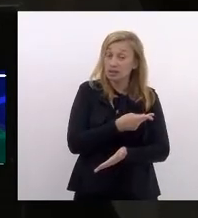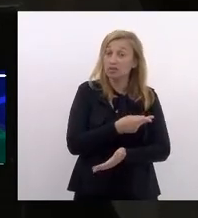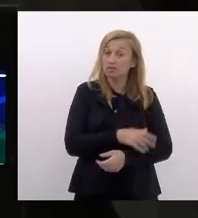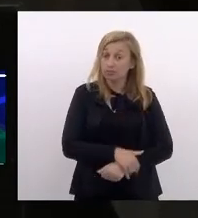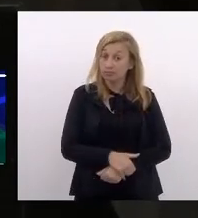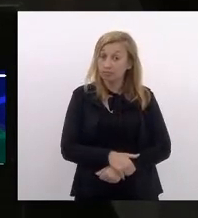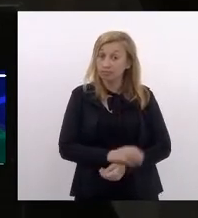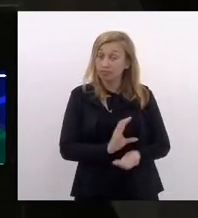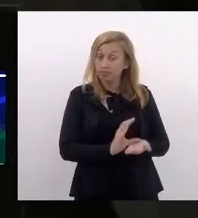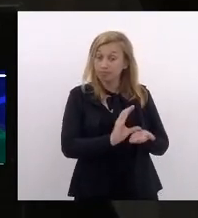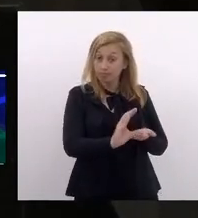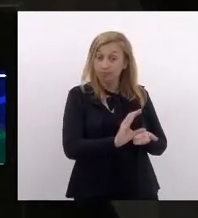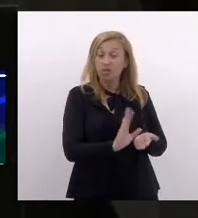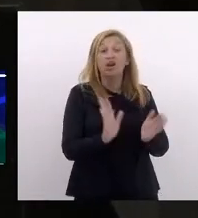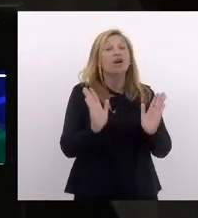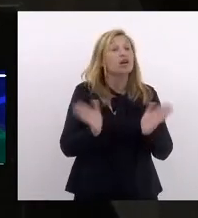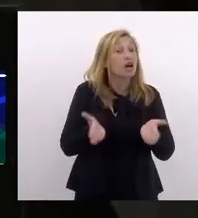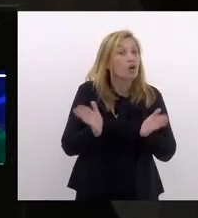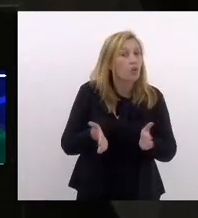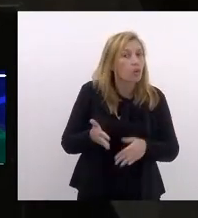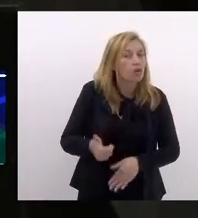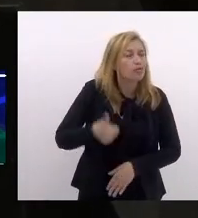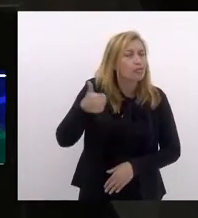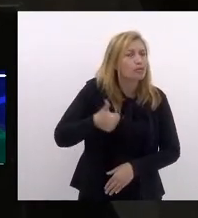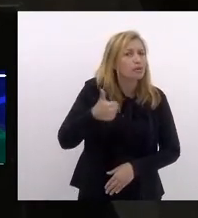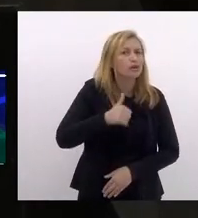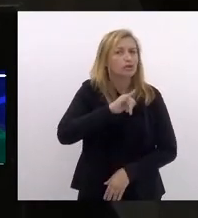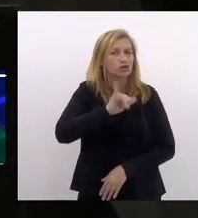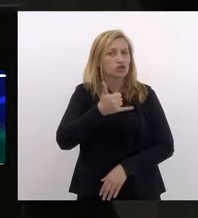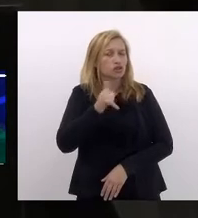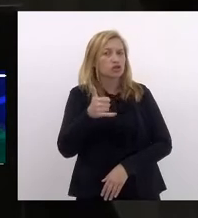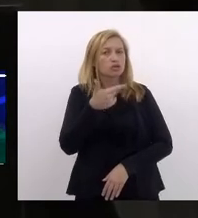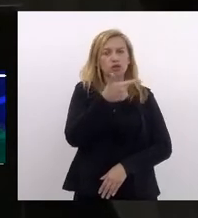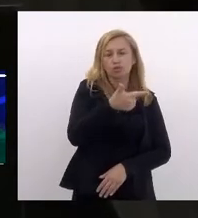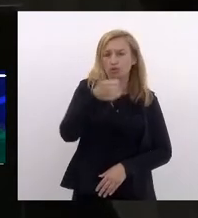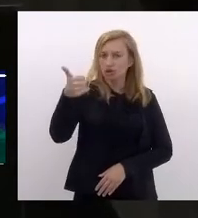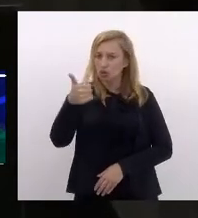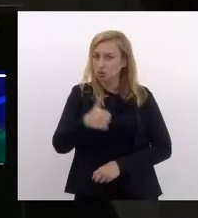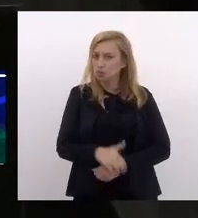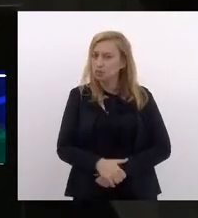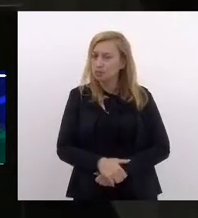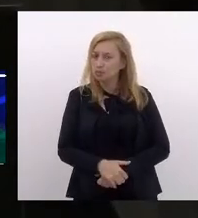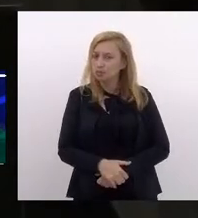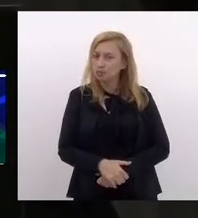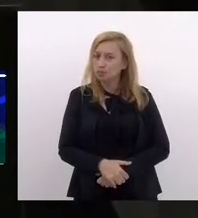ocorrendo. E agora, em 1º de janeiro de 2021,